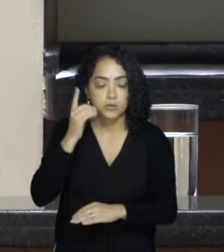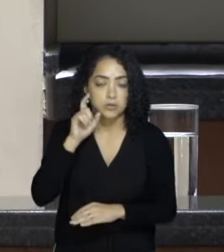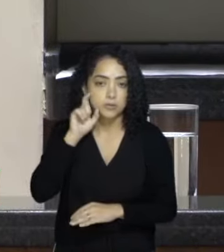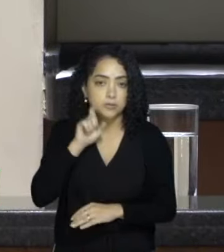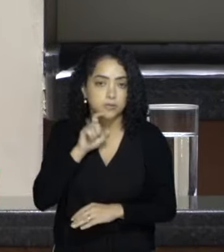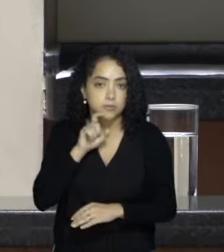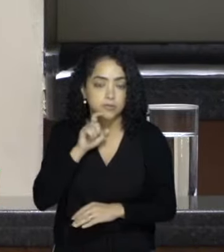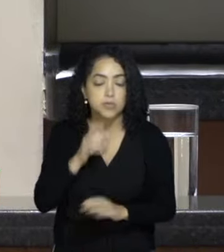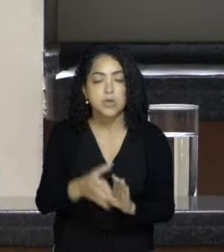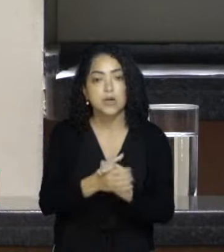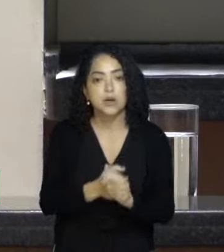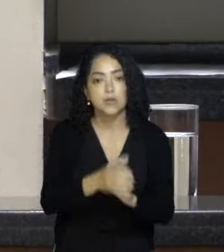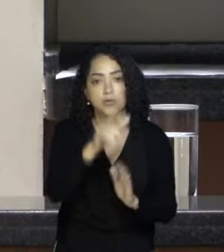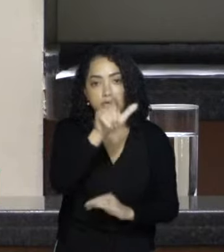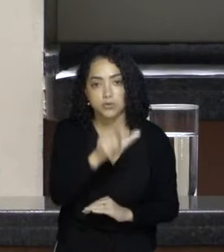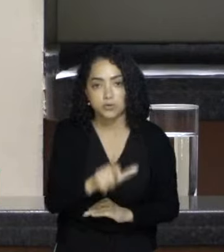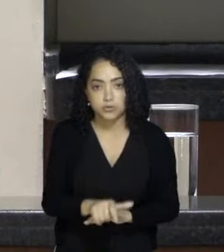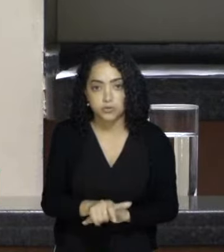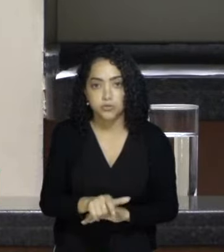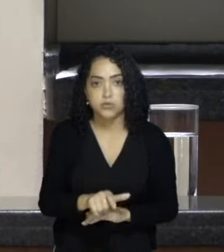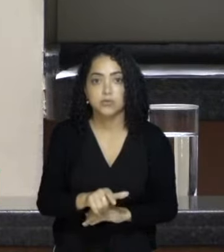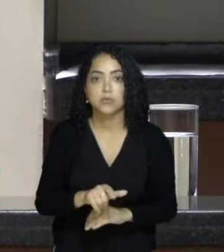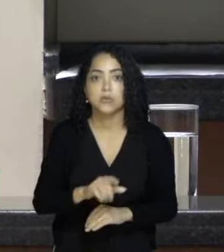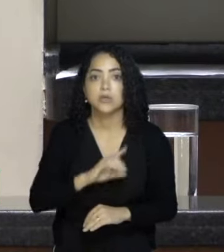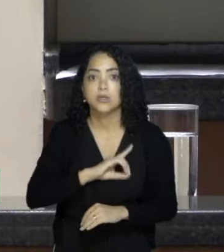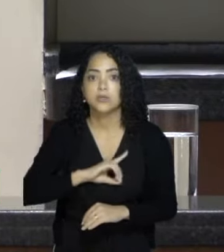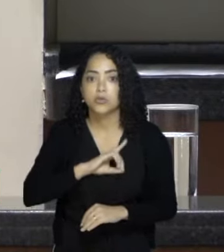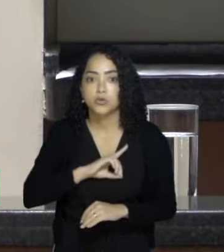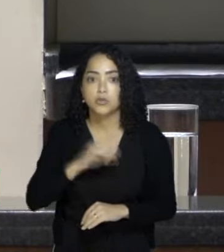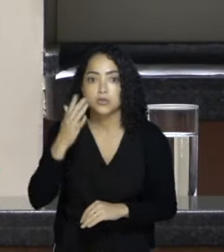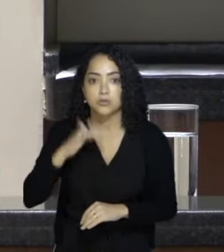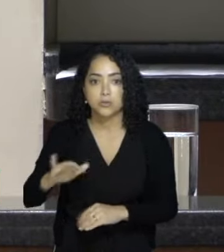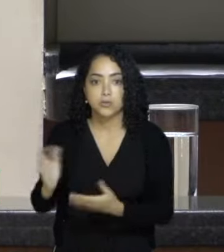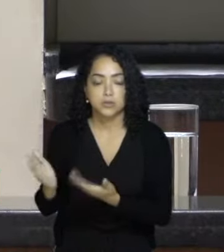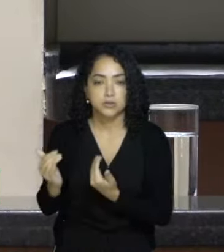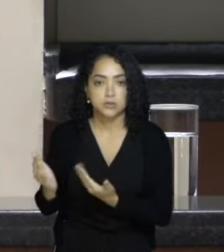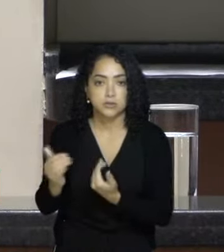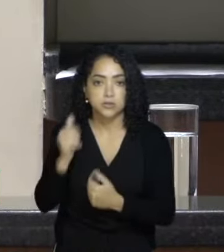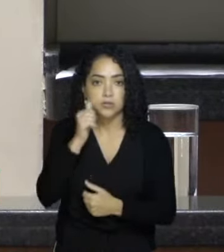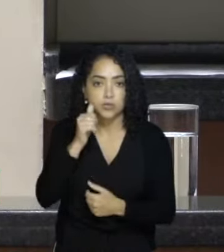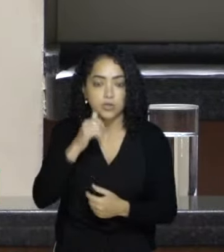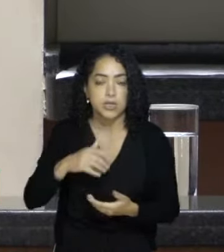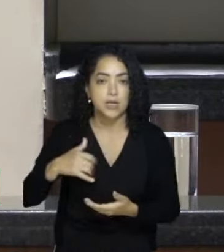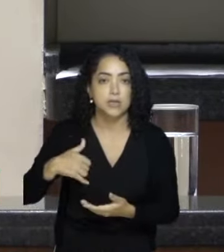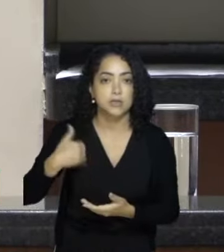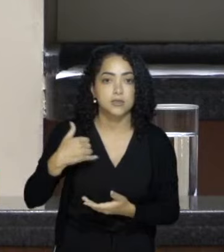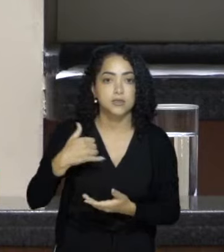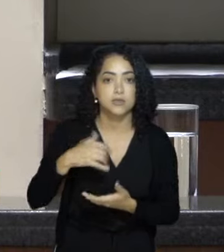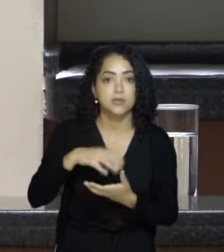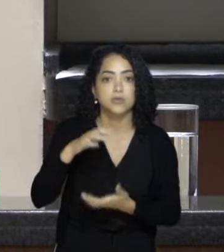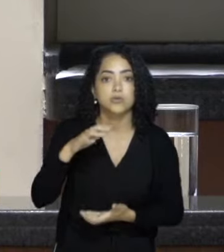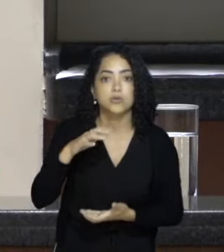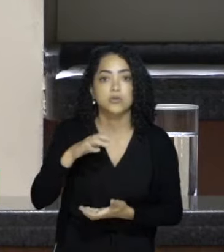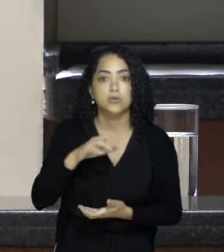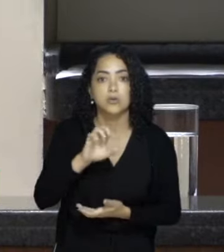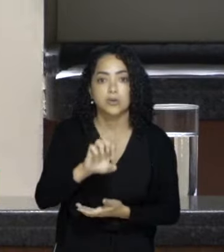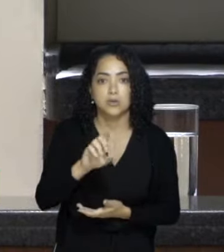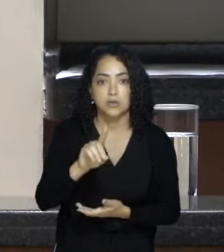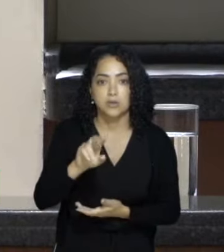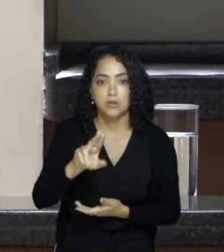manifestando aplausos ao titular da Delegacia de Proteção à Criança, Adolescente, Mulher e Idoso de Joinville, senhor Eduardo de Mendonça,